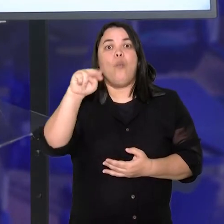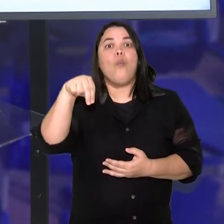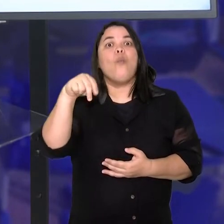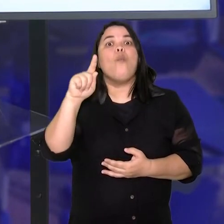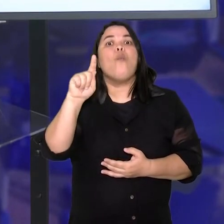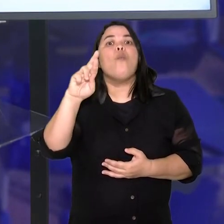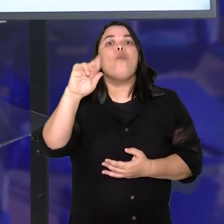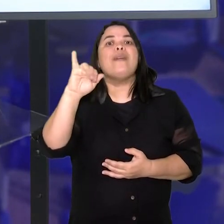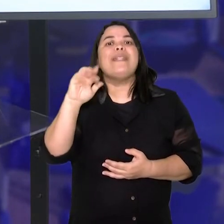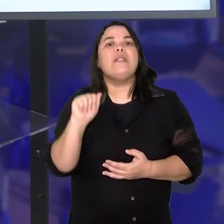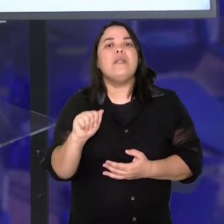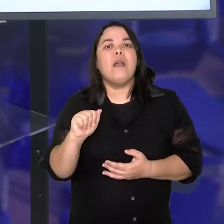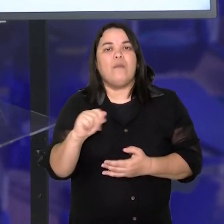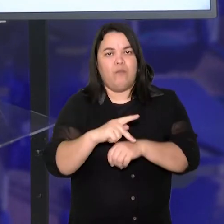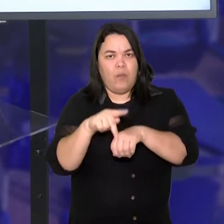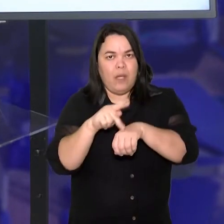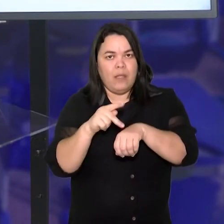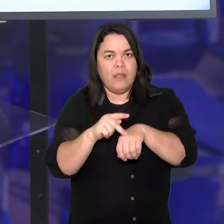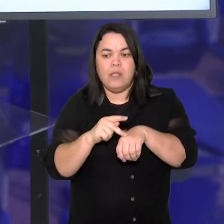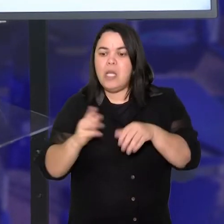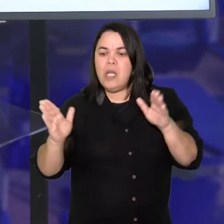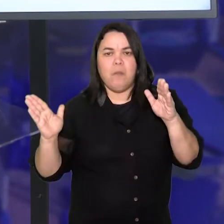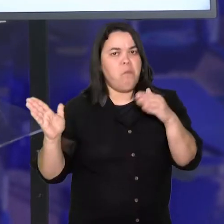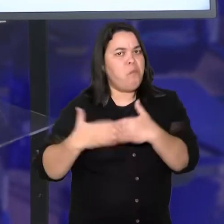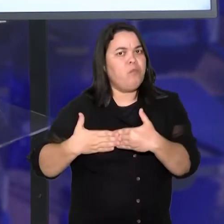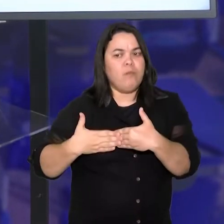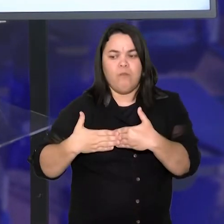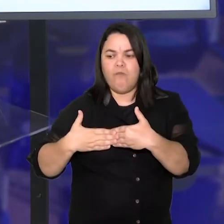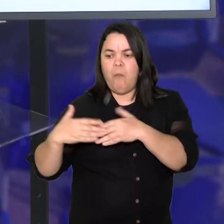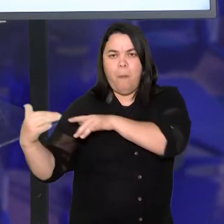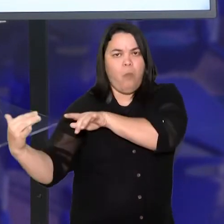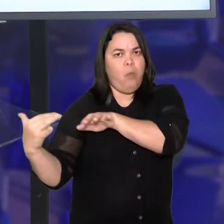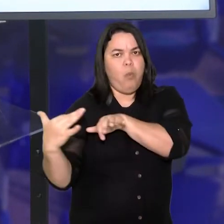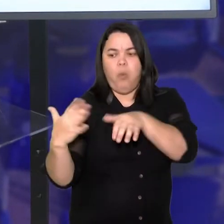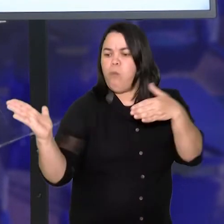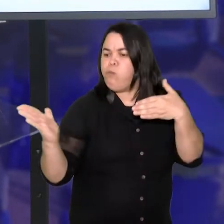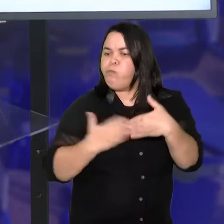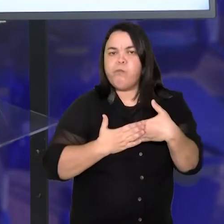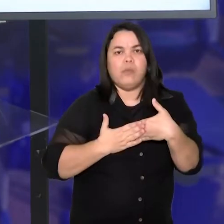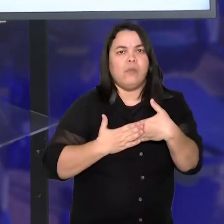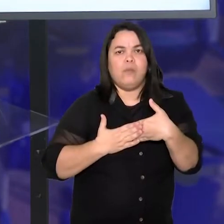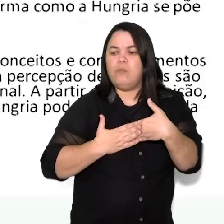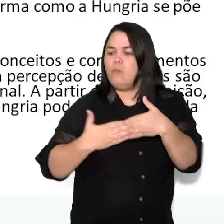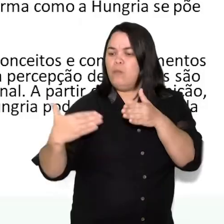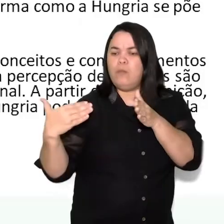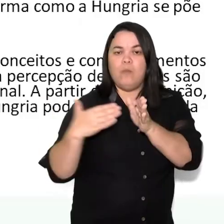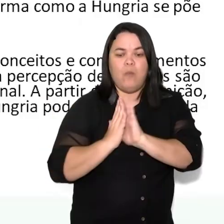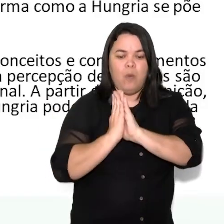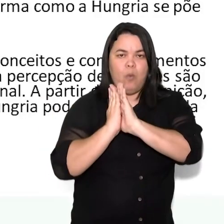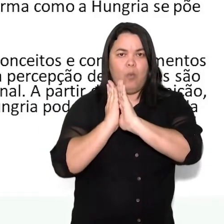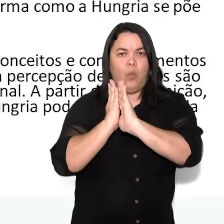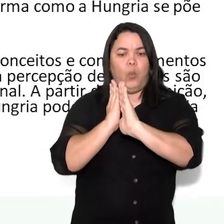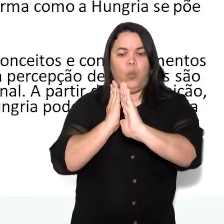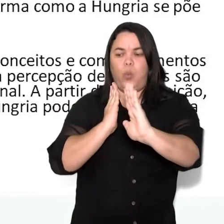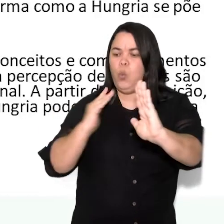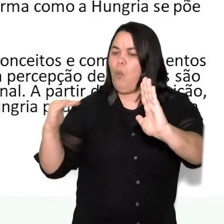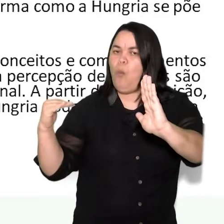justamente fechar fronteiras e criar cercas de uma forma geral. Letra A. Agora, utilizando seus conhecimentos